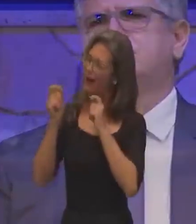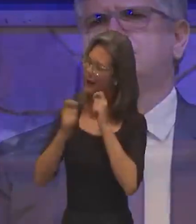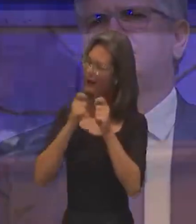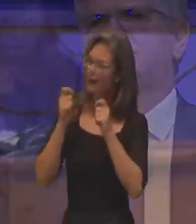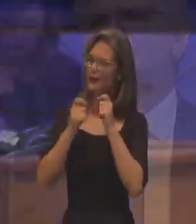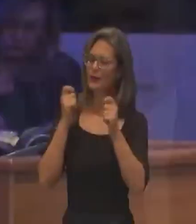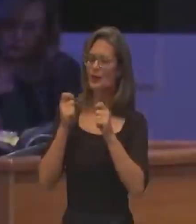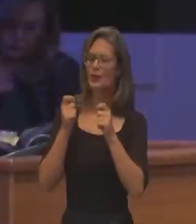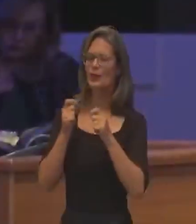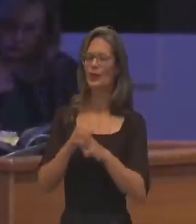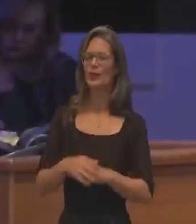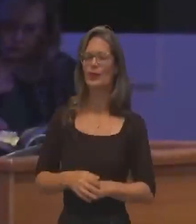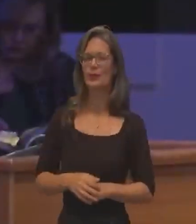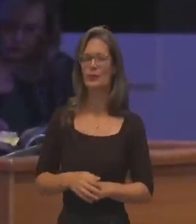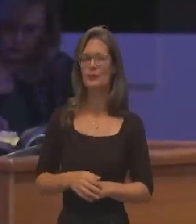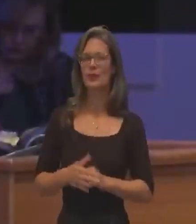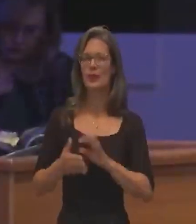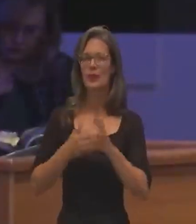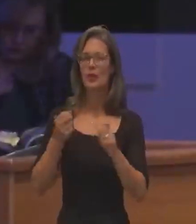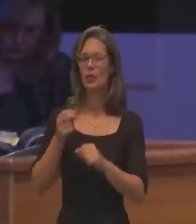louvado seja o nome do Senhor.